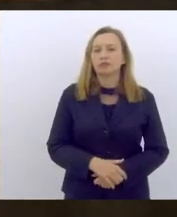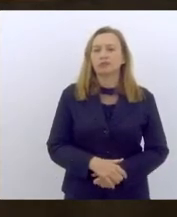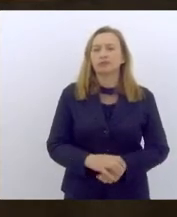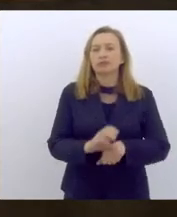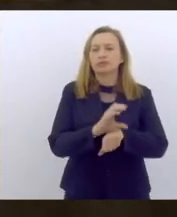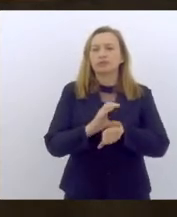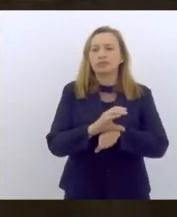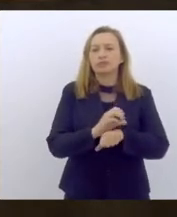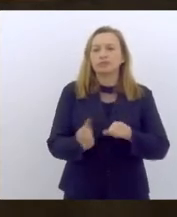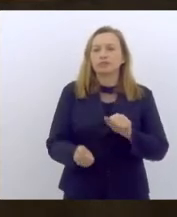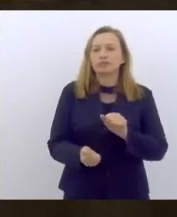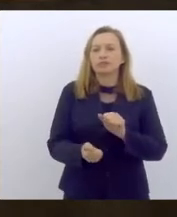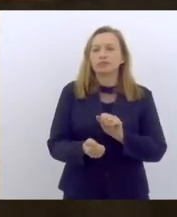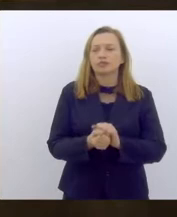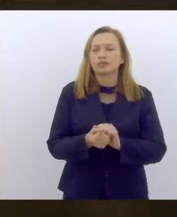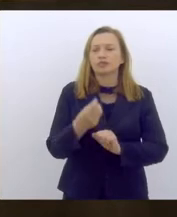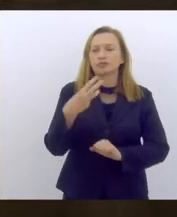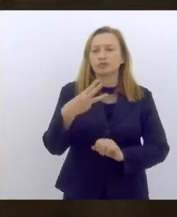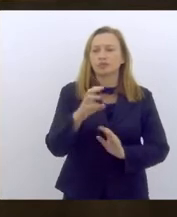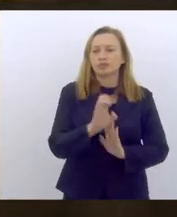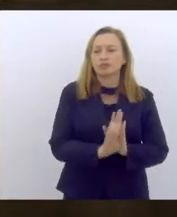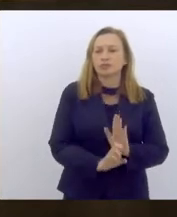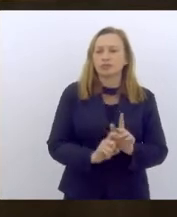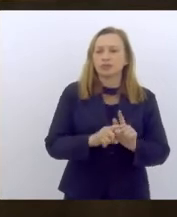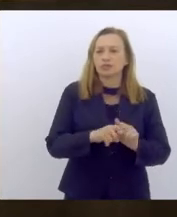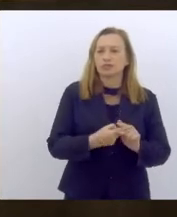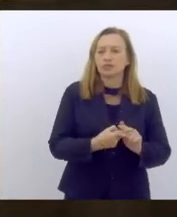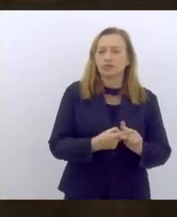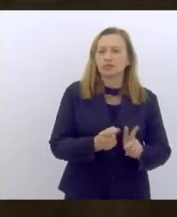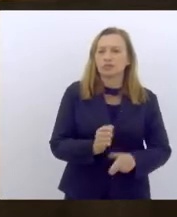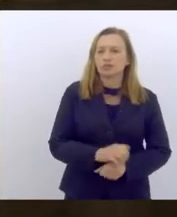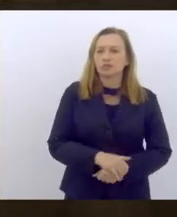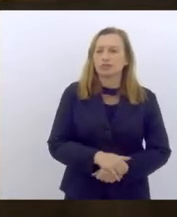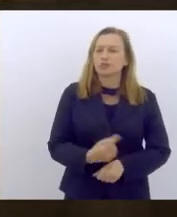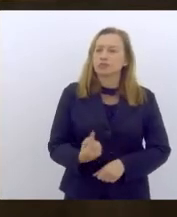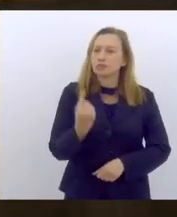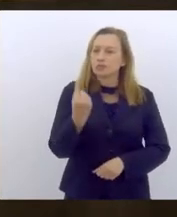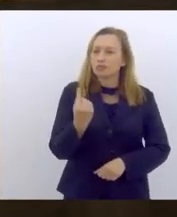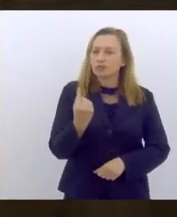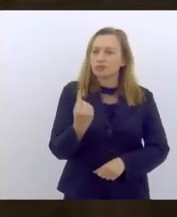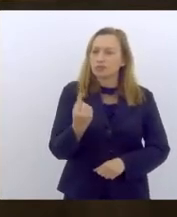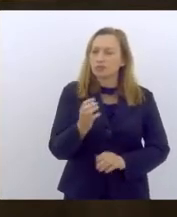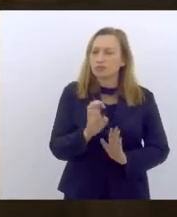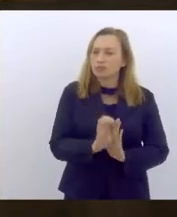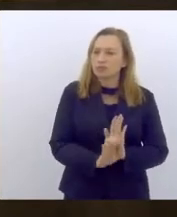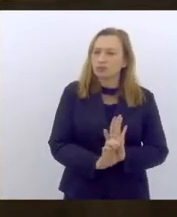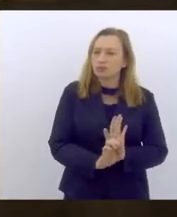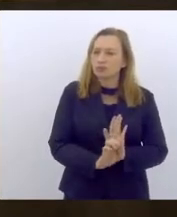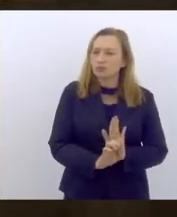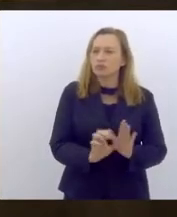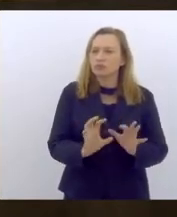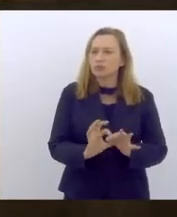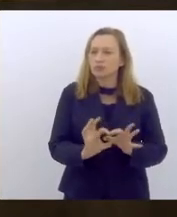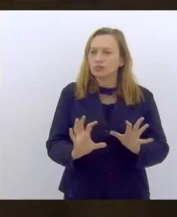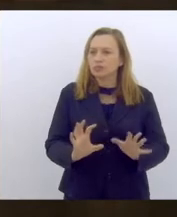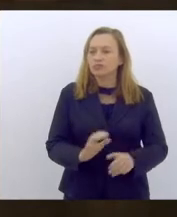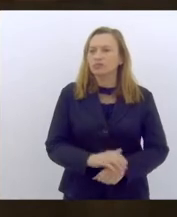constitucionalidade com três emendas modificativas e uma emenda aditiva